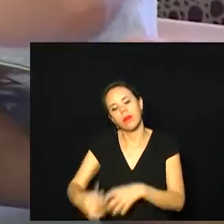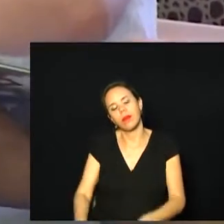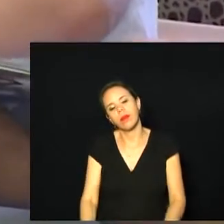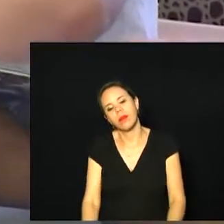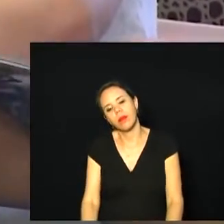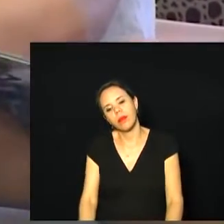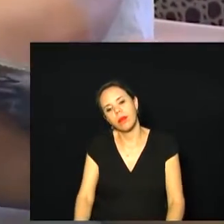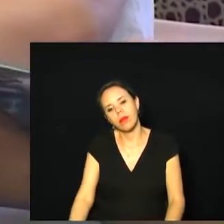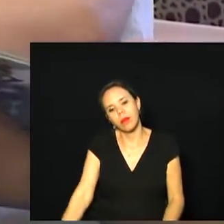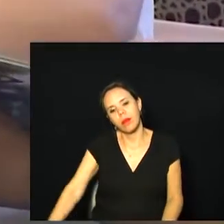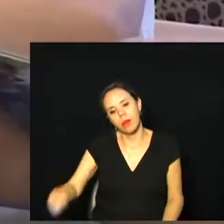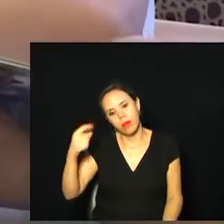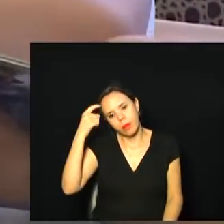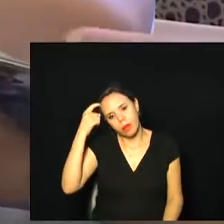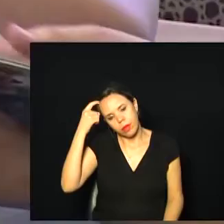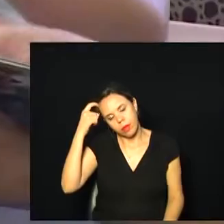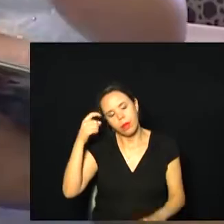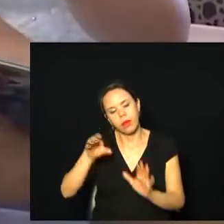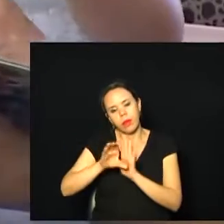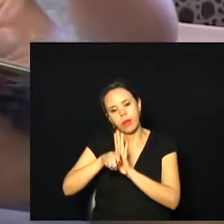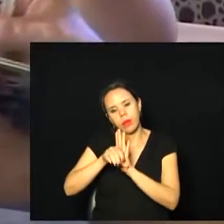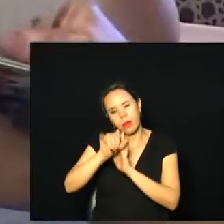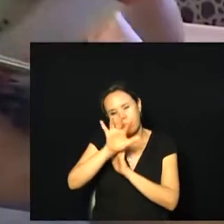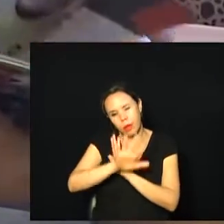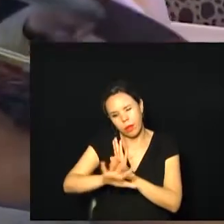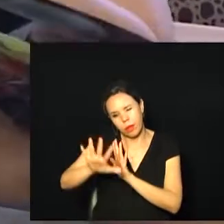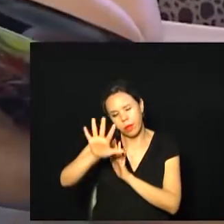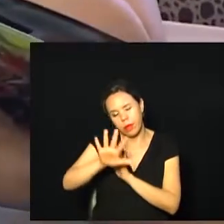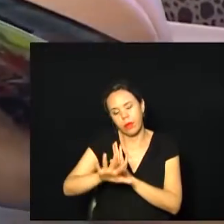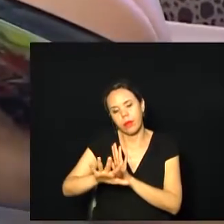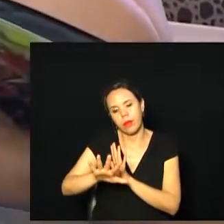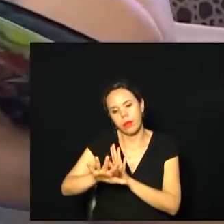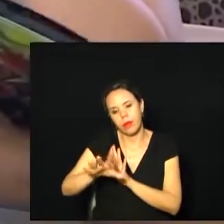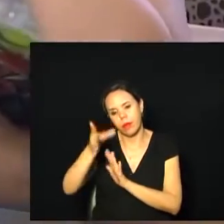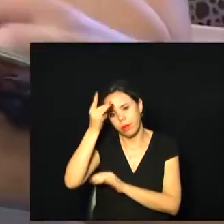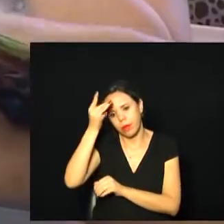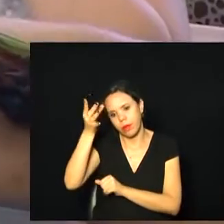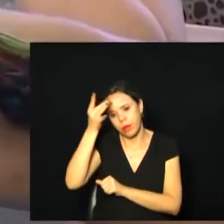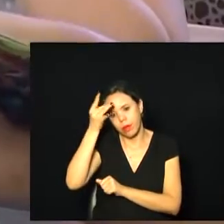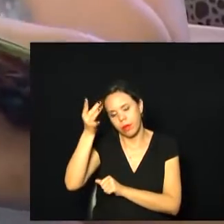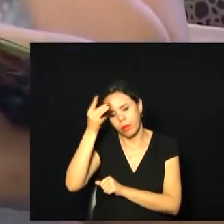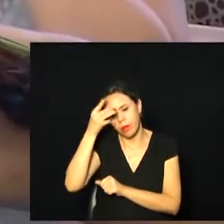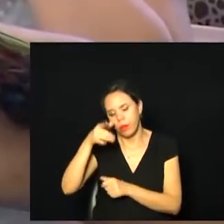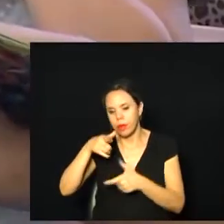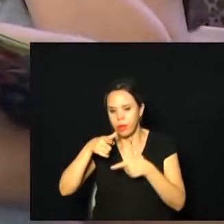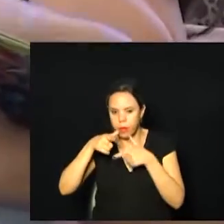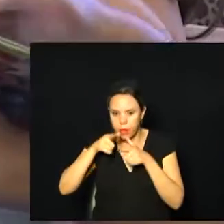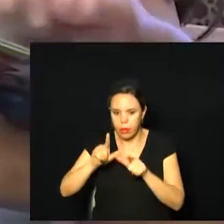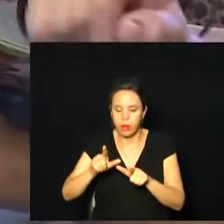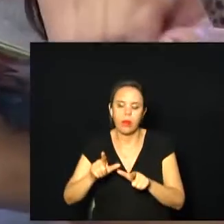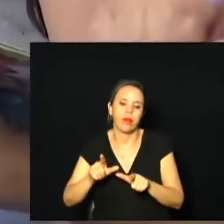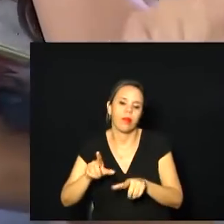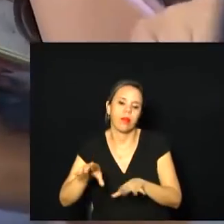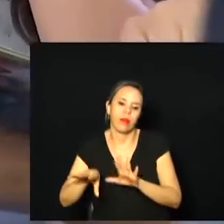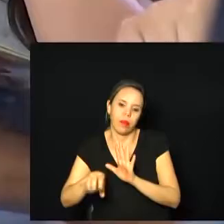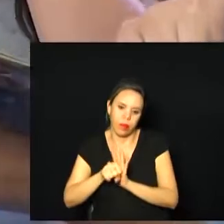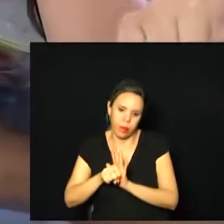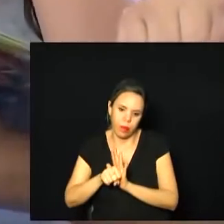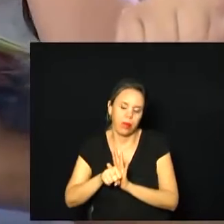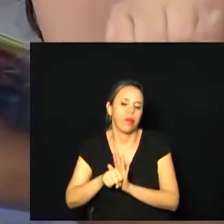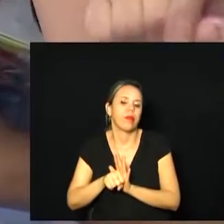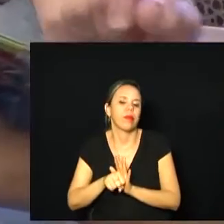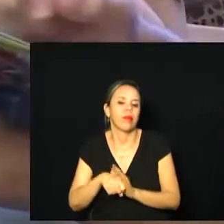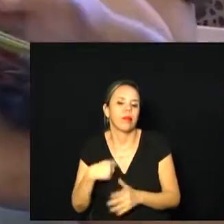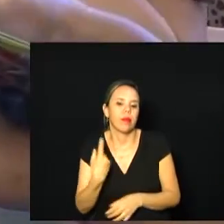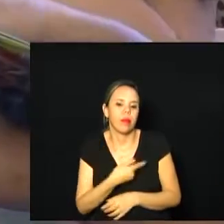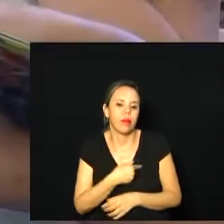Nós pensamos através dos conceitos, das imagens, que não são passados através da língua, né? Isso é importante.